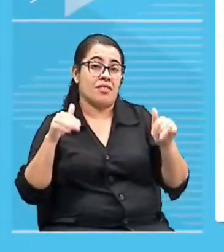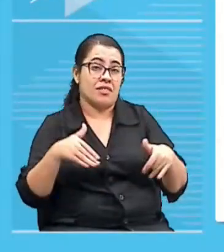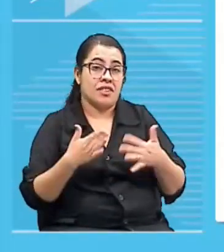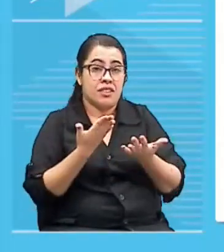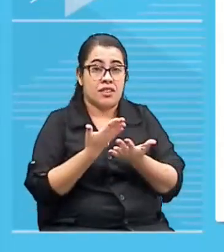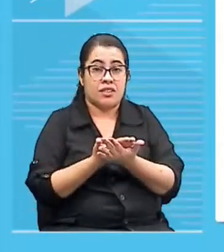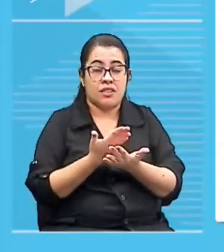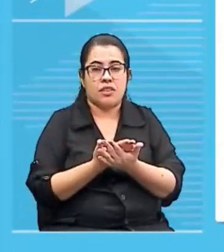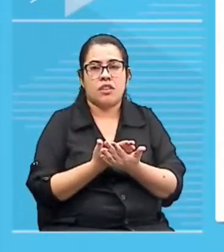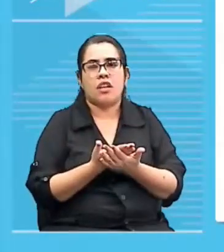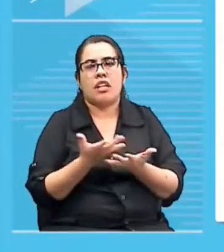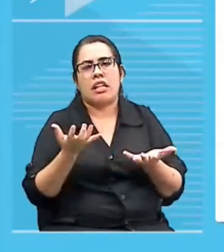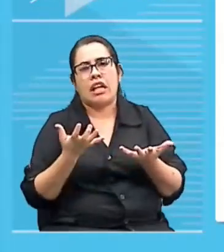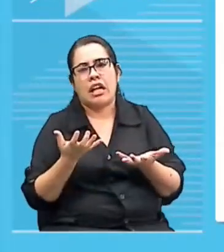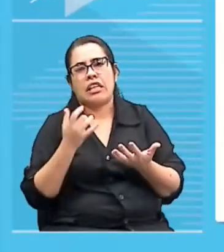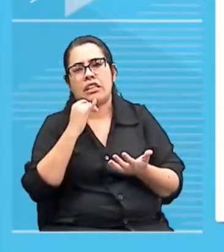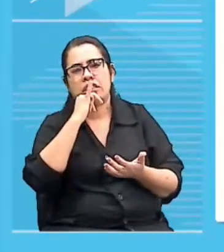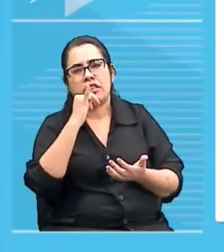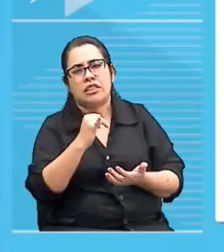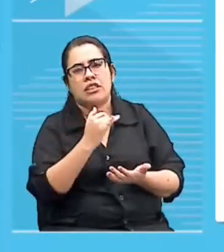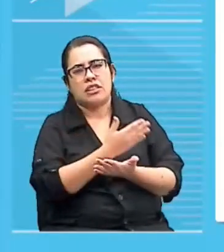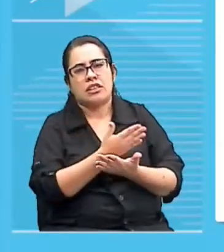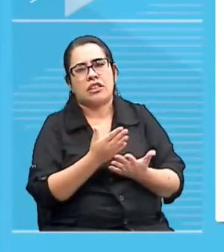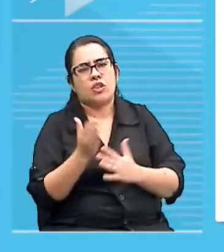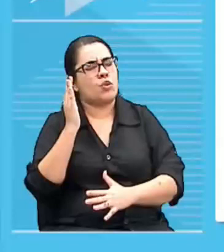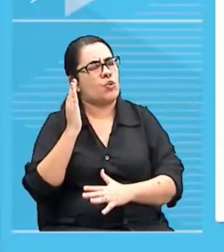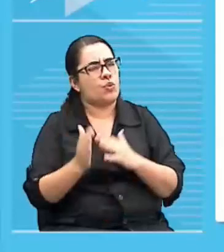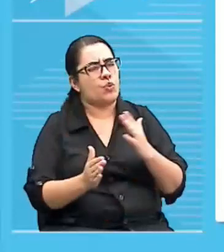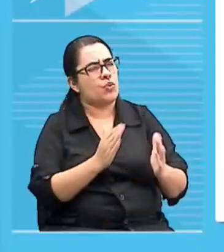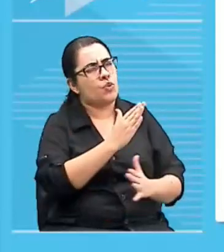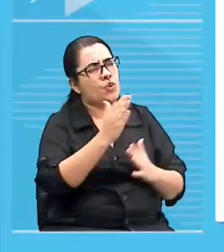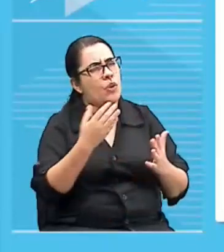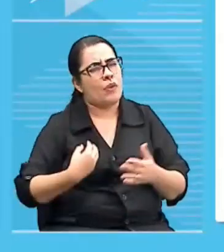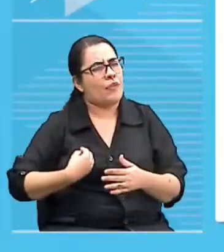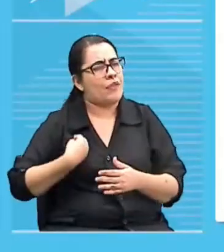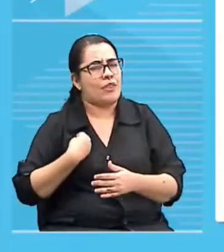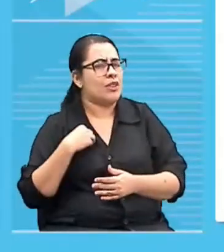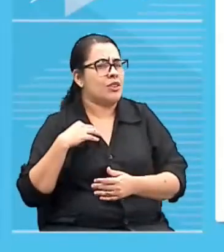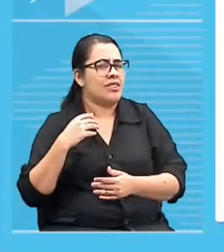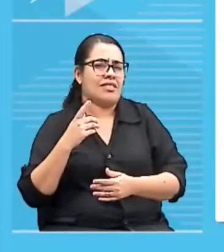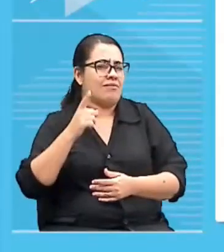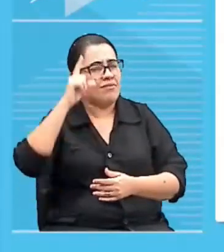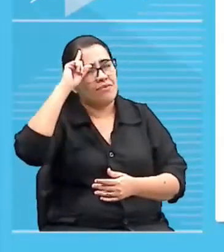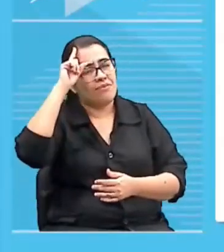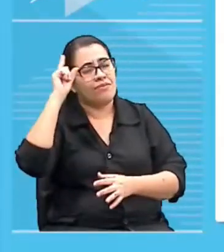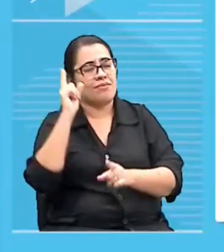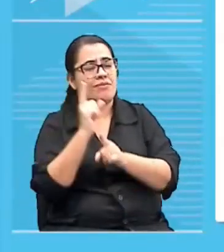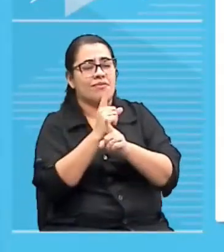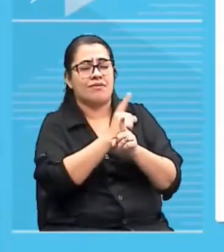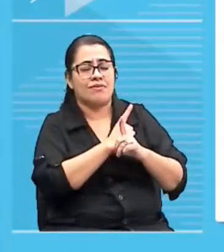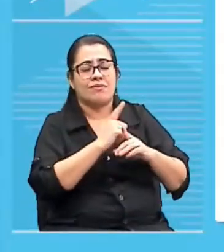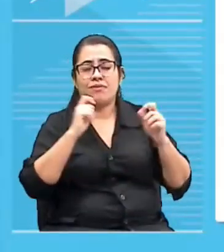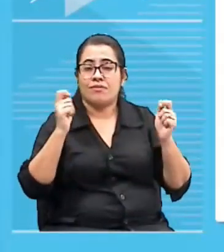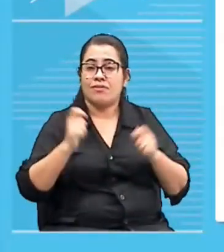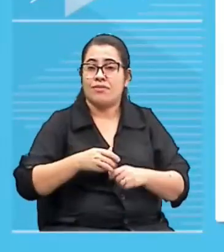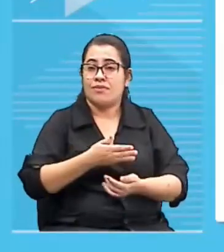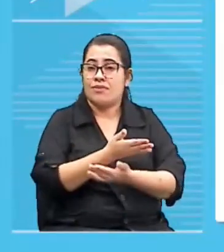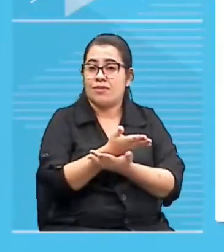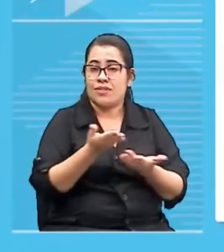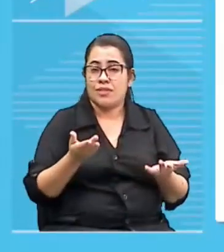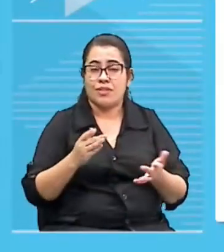finalizando aqui, eu queria falar para vocês que a robótica ela está presente na nossa vida. Então, vocês,